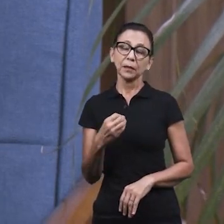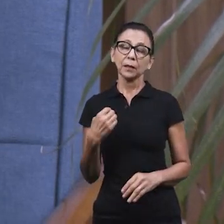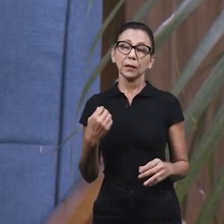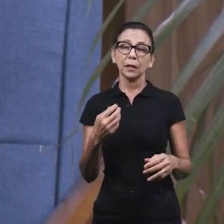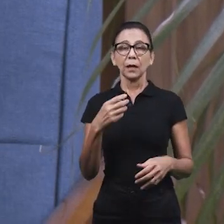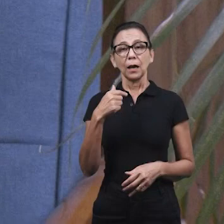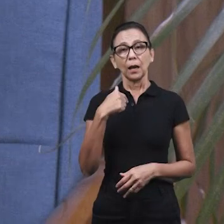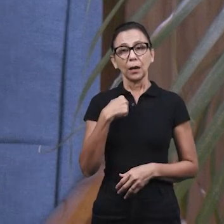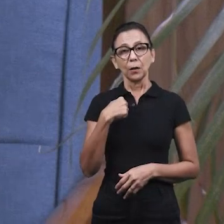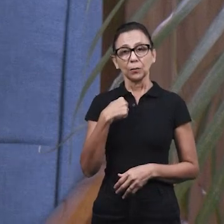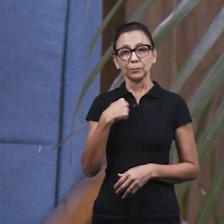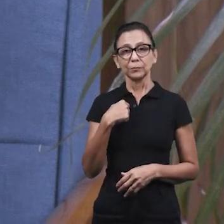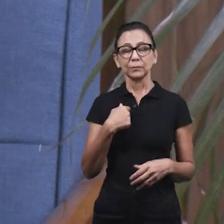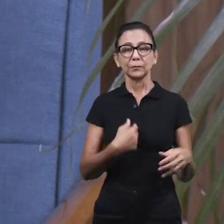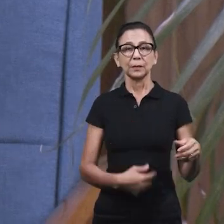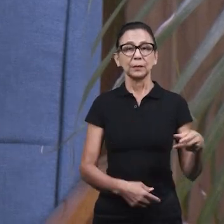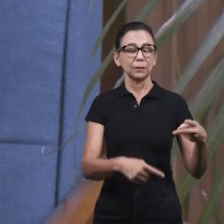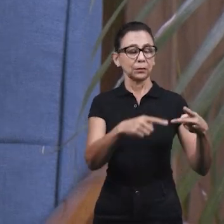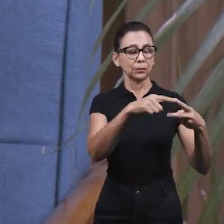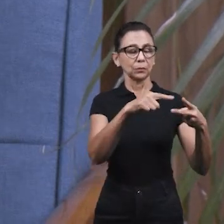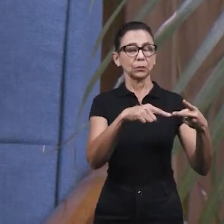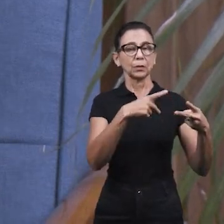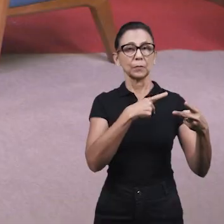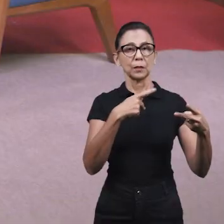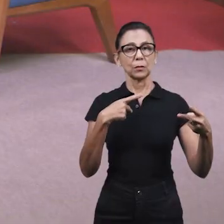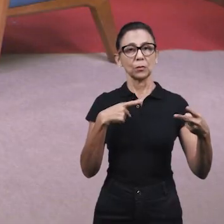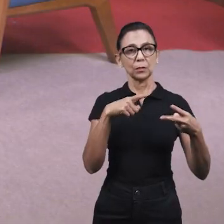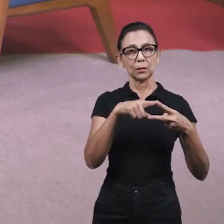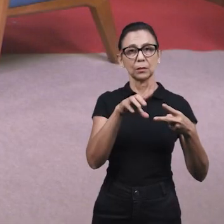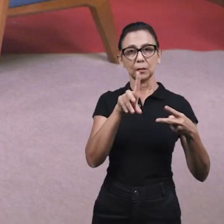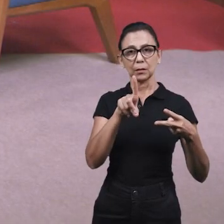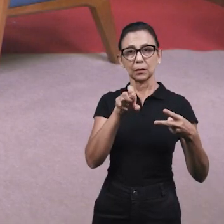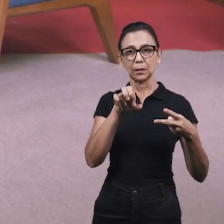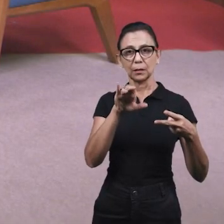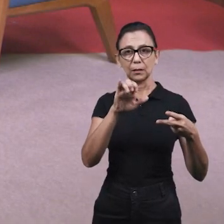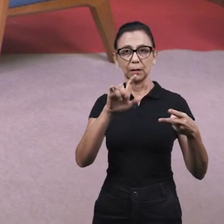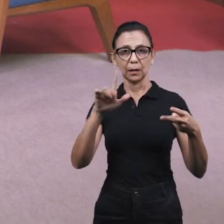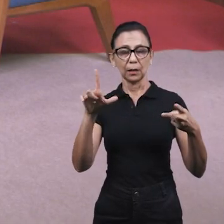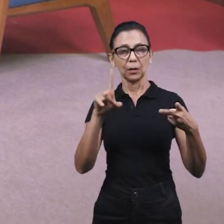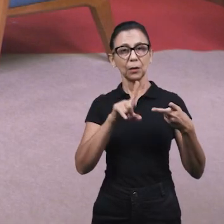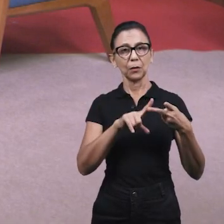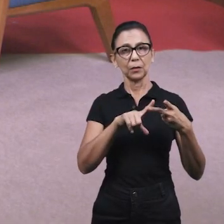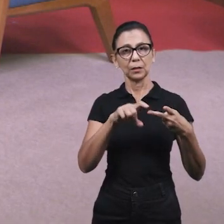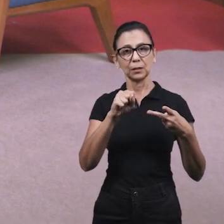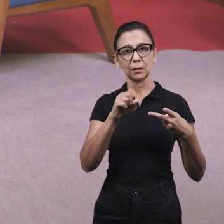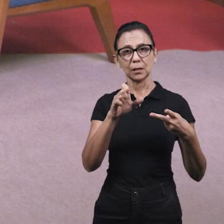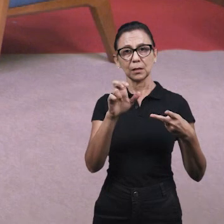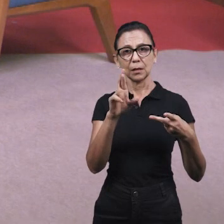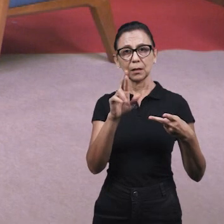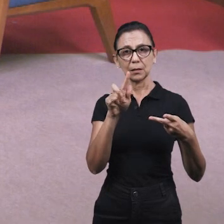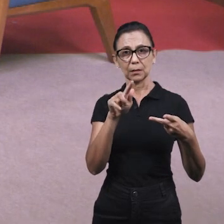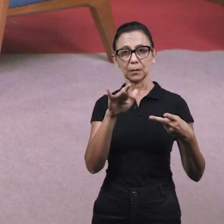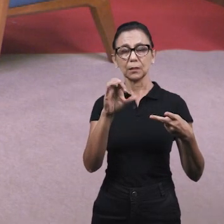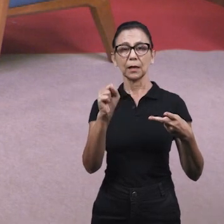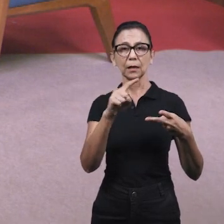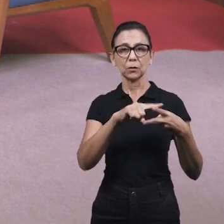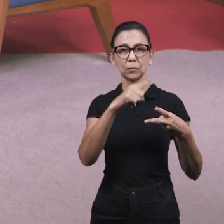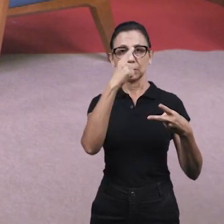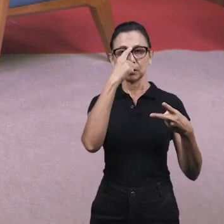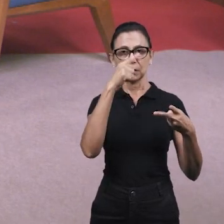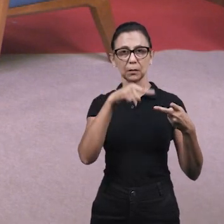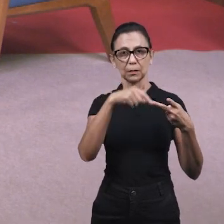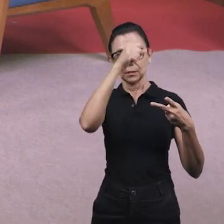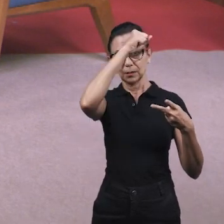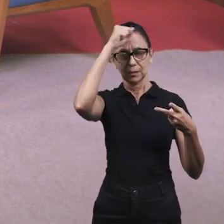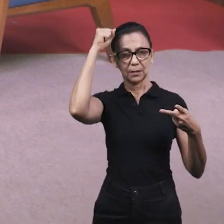estúdio, eu e os pastores Daniel Moreira e Sérgio Souza. Daniel, paz do Senhor. Bons dias, paz do Senhor Sérgio, paz do Senhor a